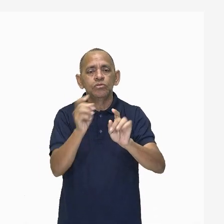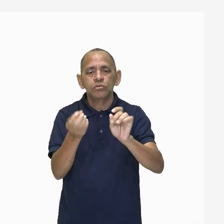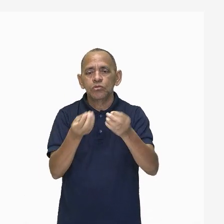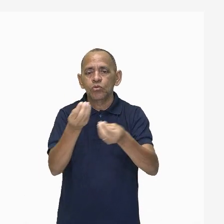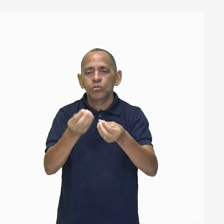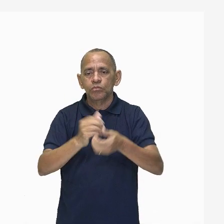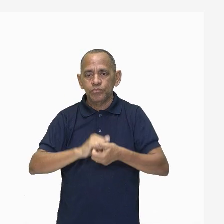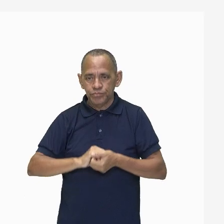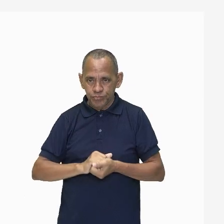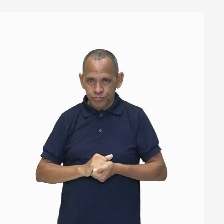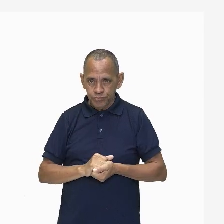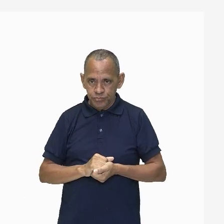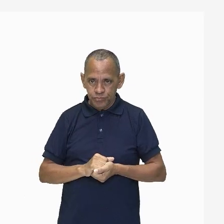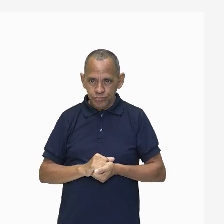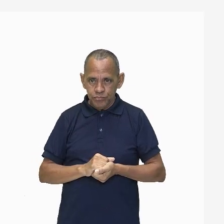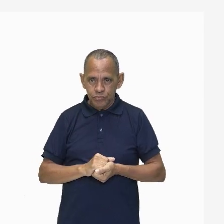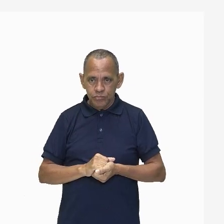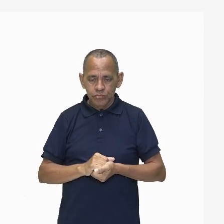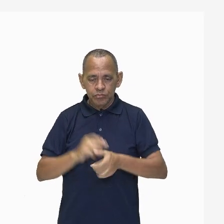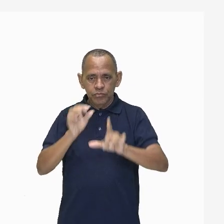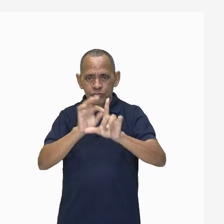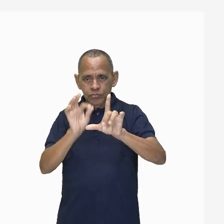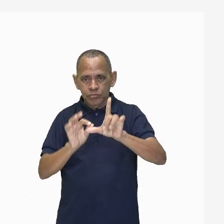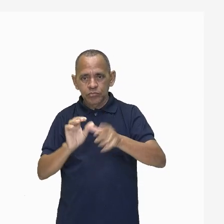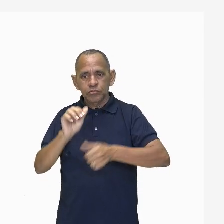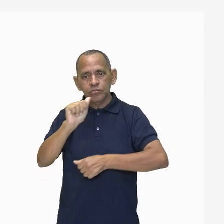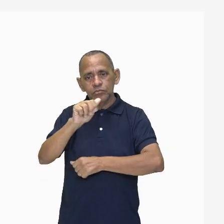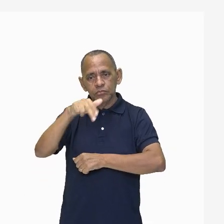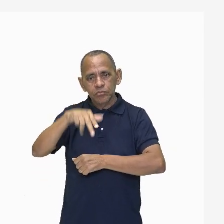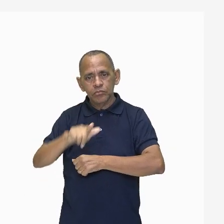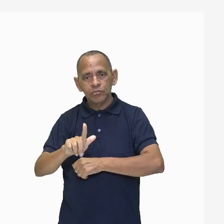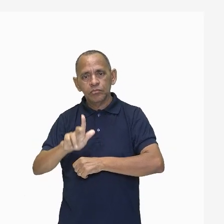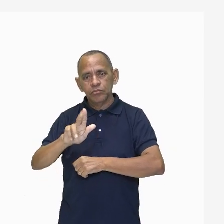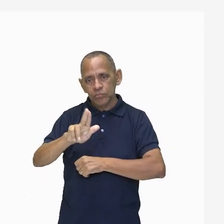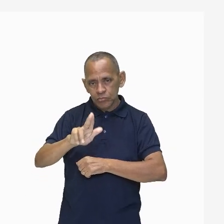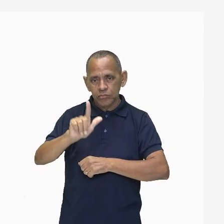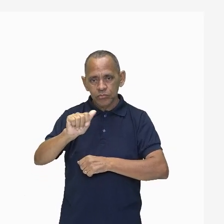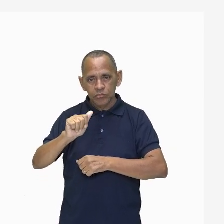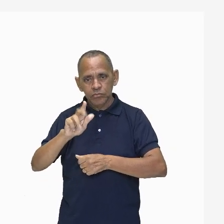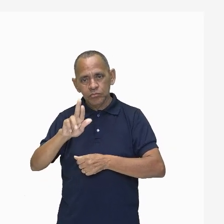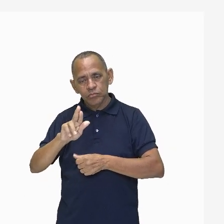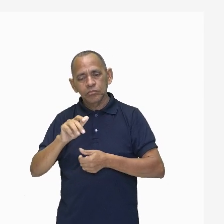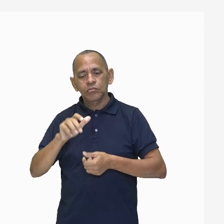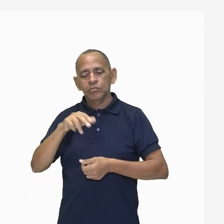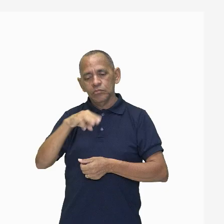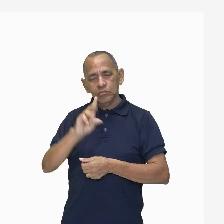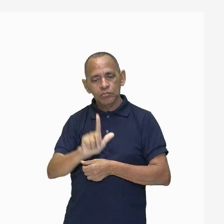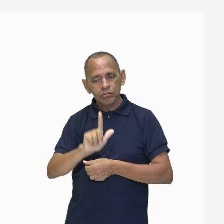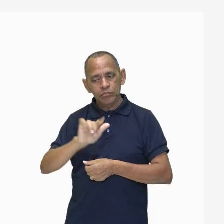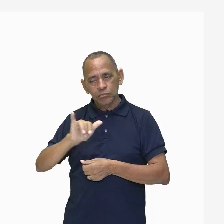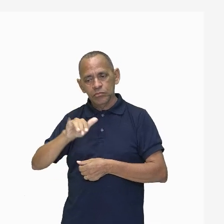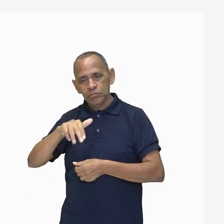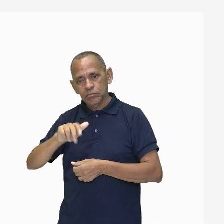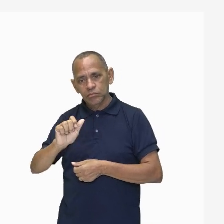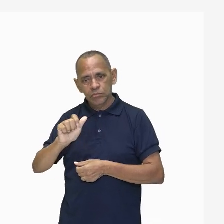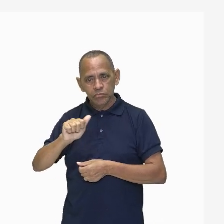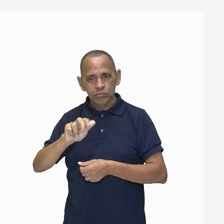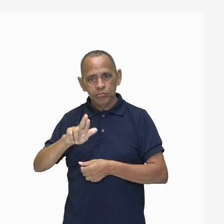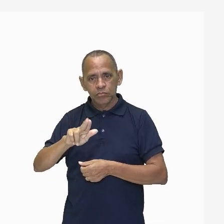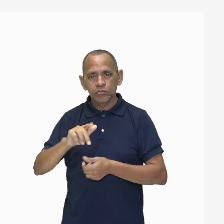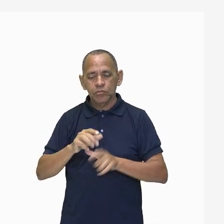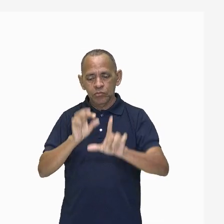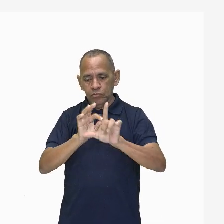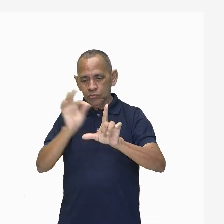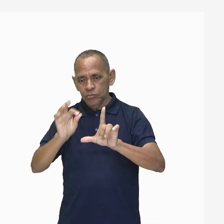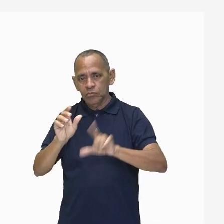é o coeficiente angular e b é o coeficiente linear. E o gráfico dessa função é uma reta. Essa